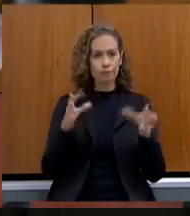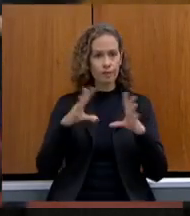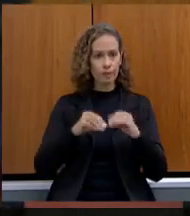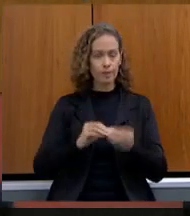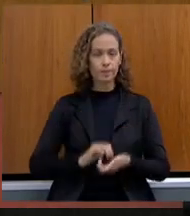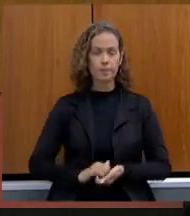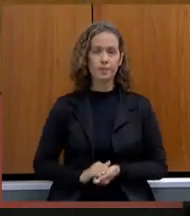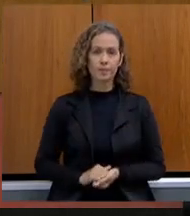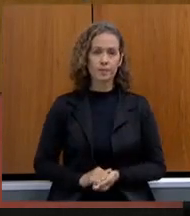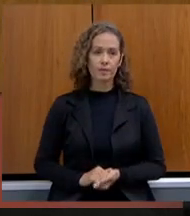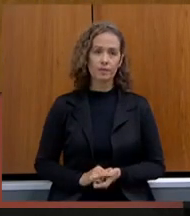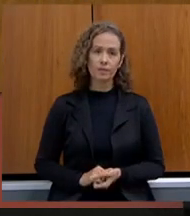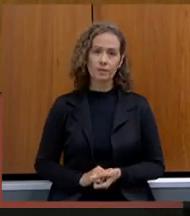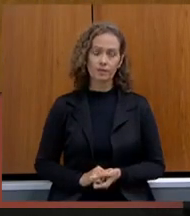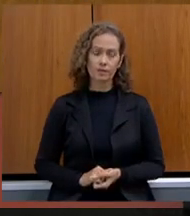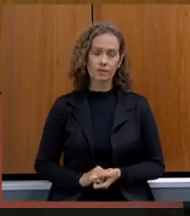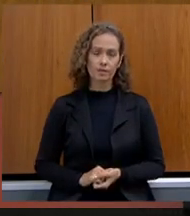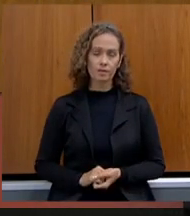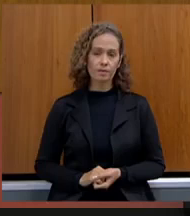E aí